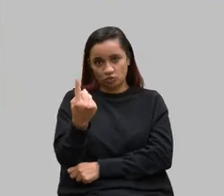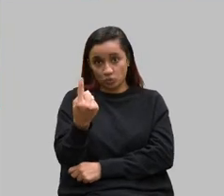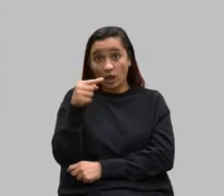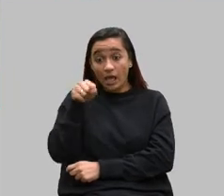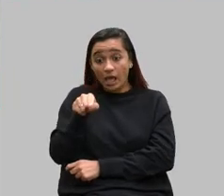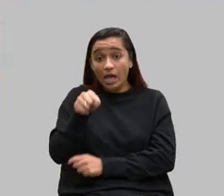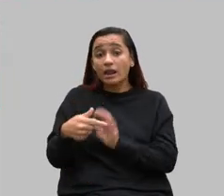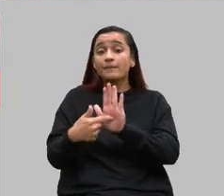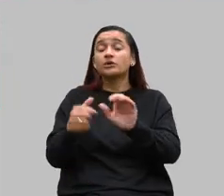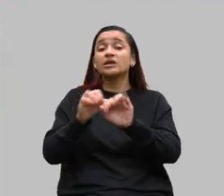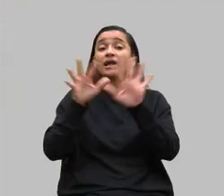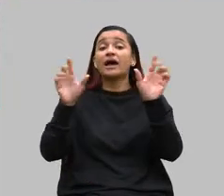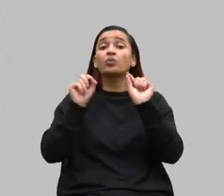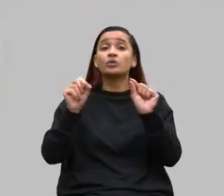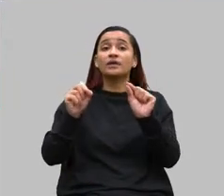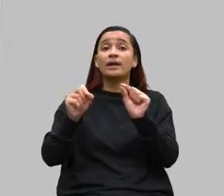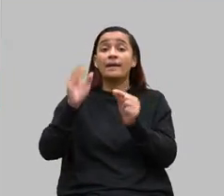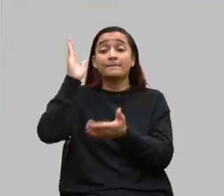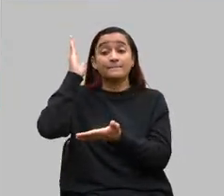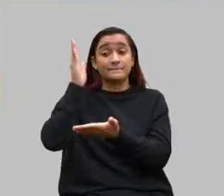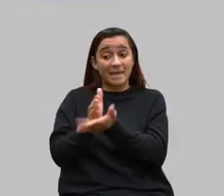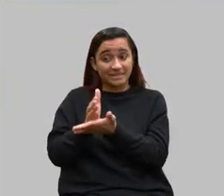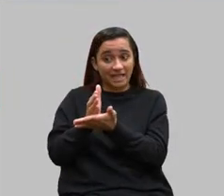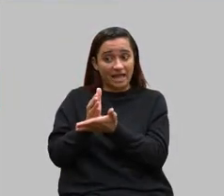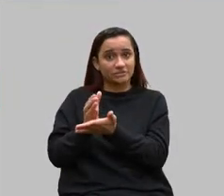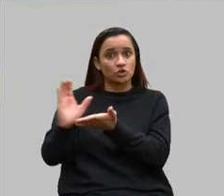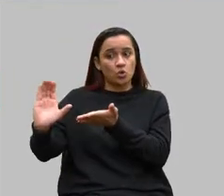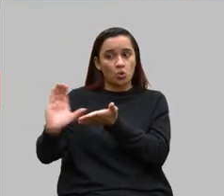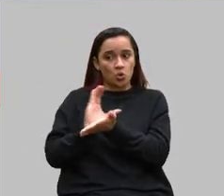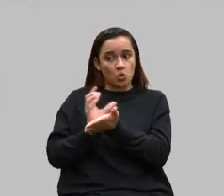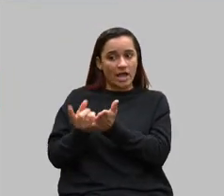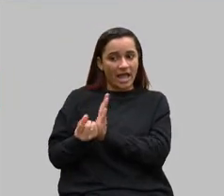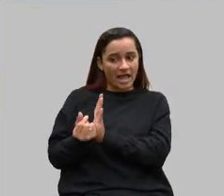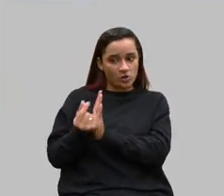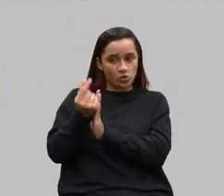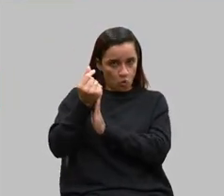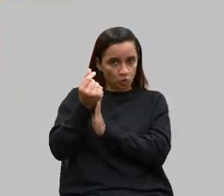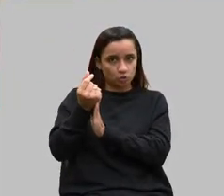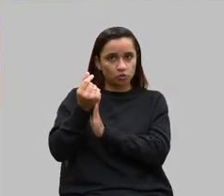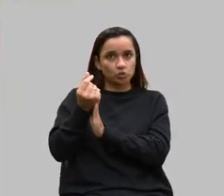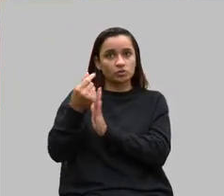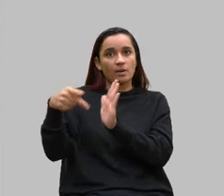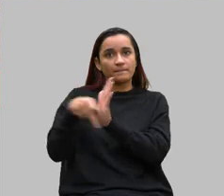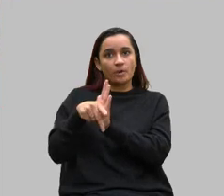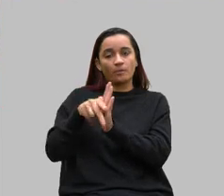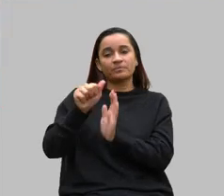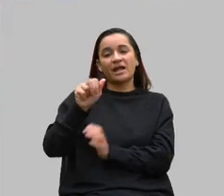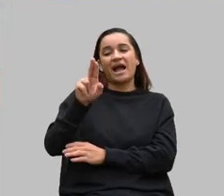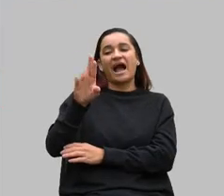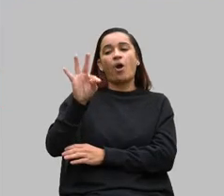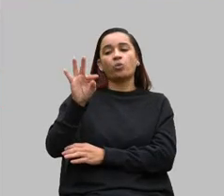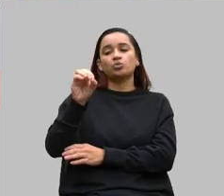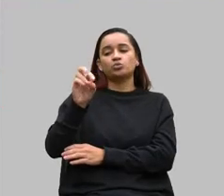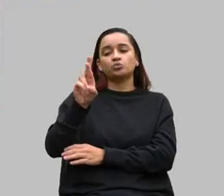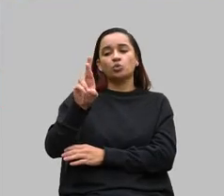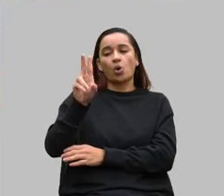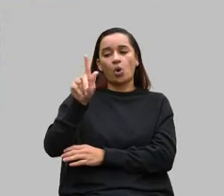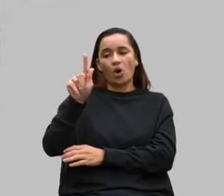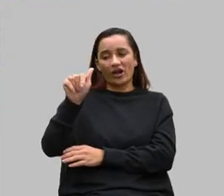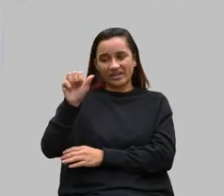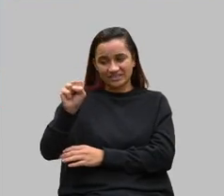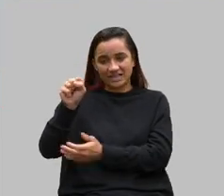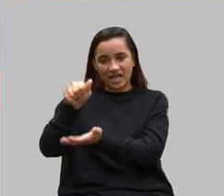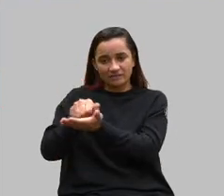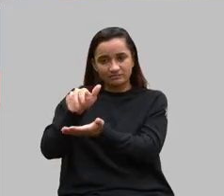determina que pelo menos metade do os recursos provenientes das outorgas e indenizações que a união